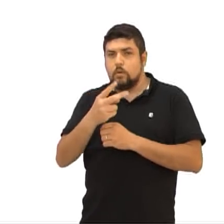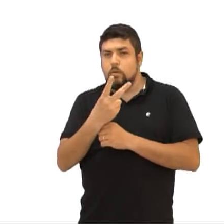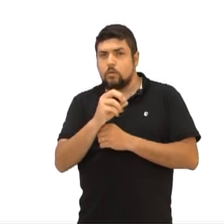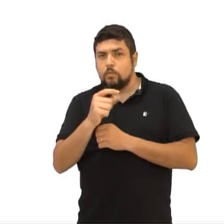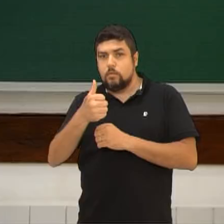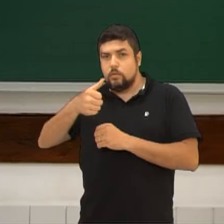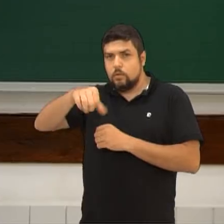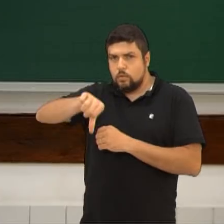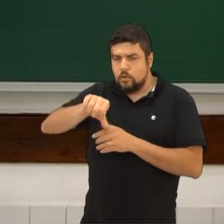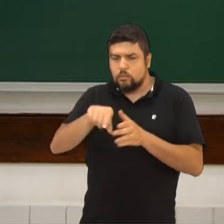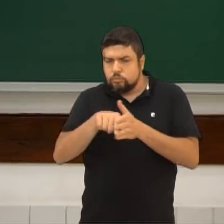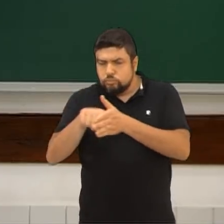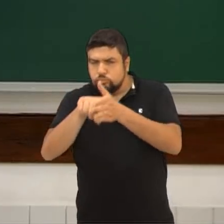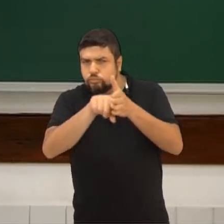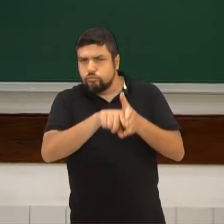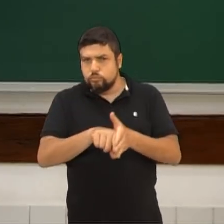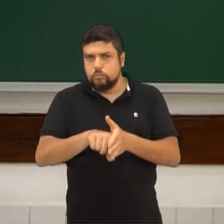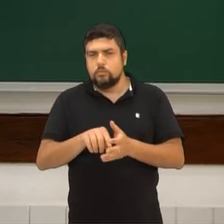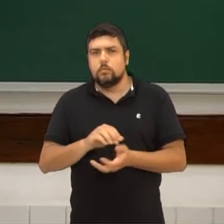uma área de